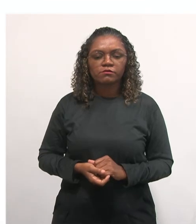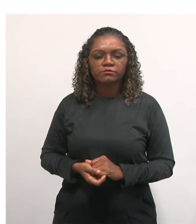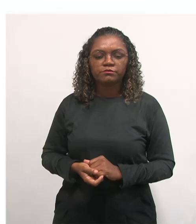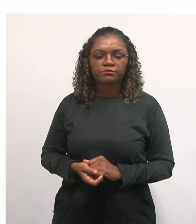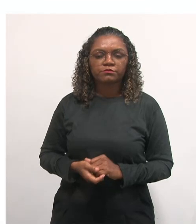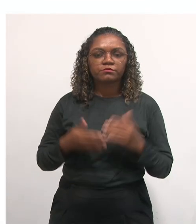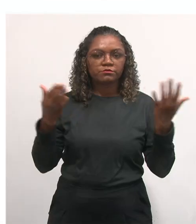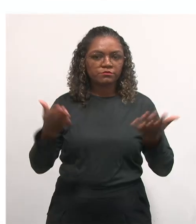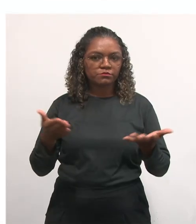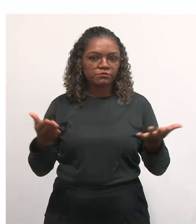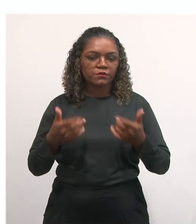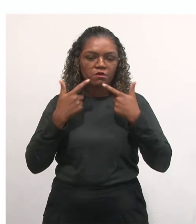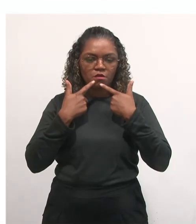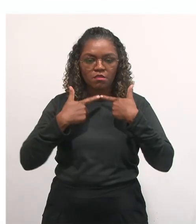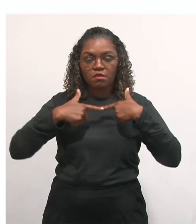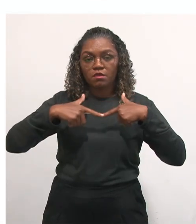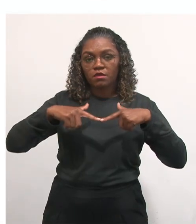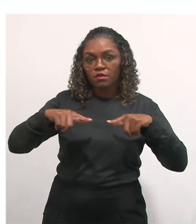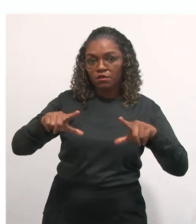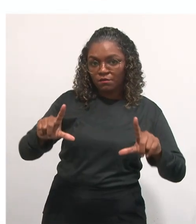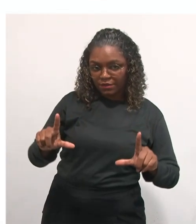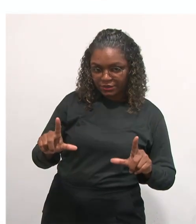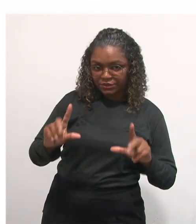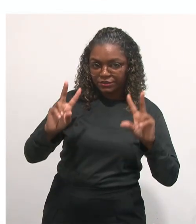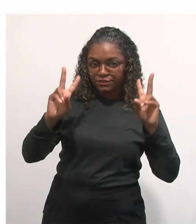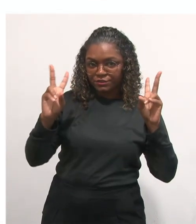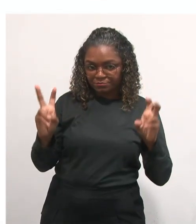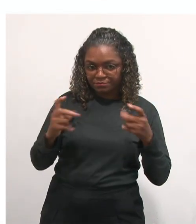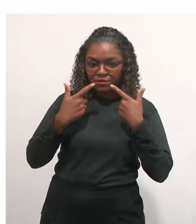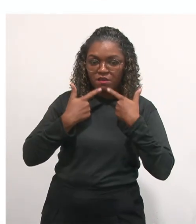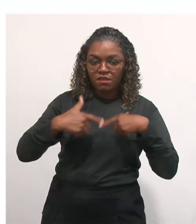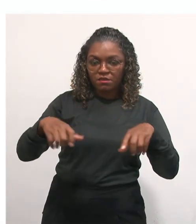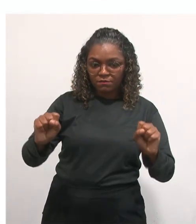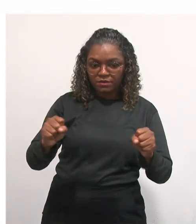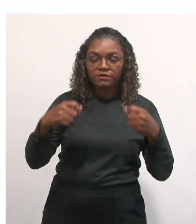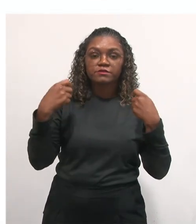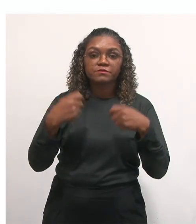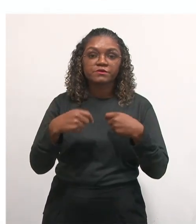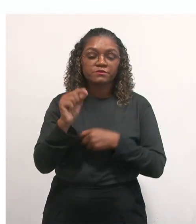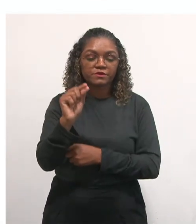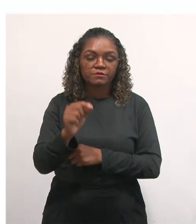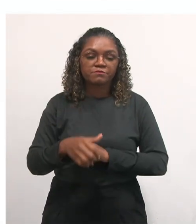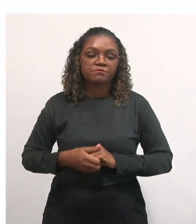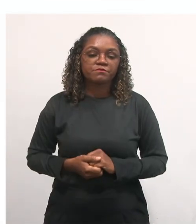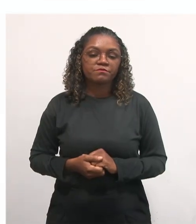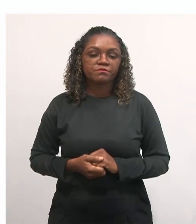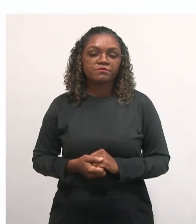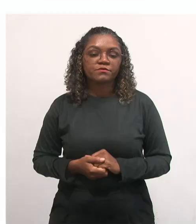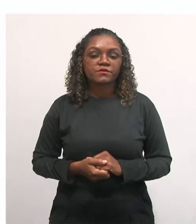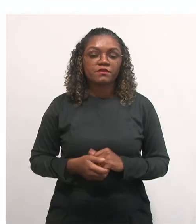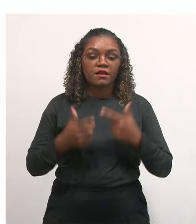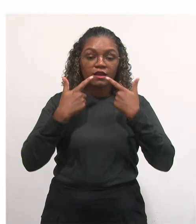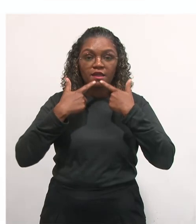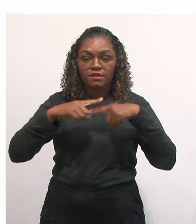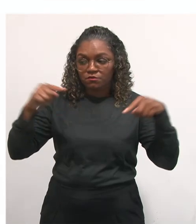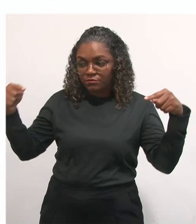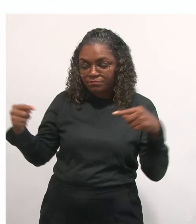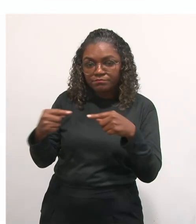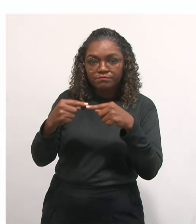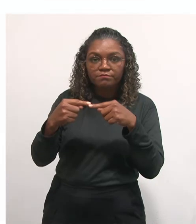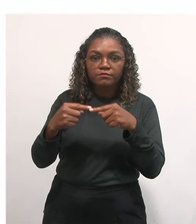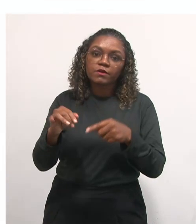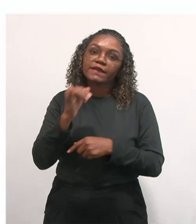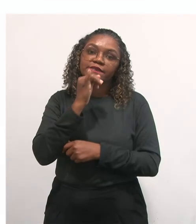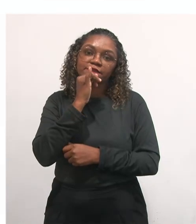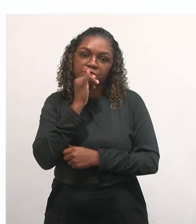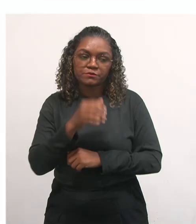A linguagem, né, já até abordamos, a linguagem da pergunta está de acordo com o nível e o vocabulário do entrevistado, né? Às vezes você faz um